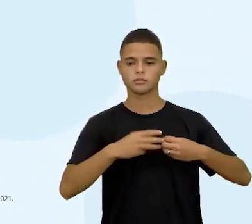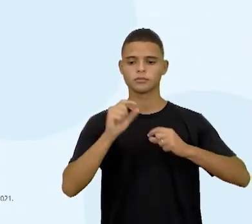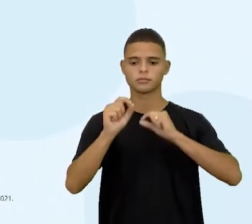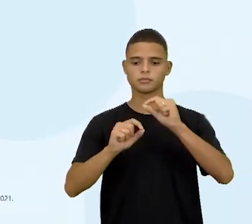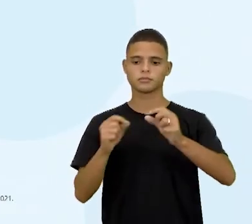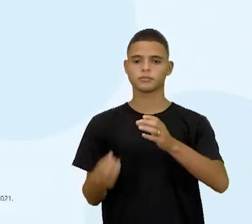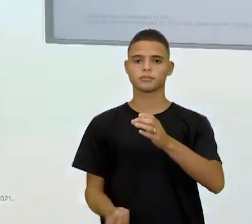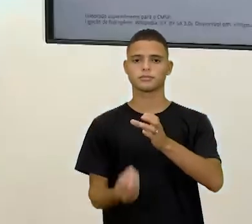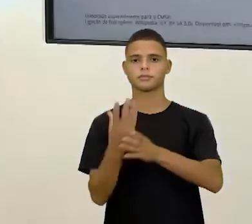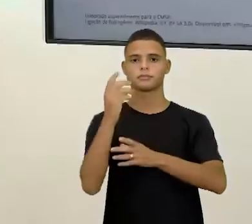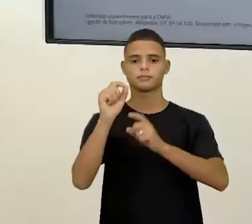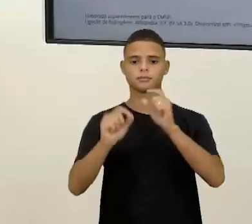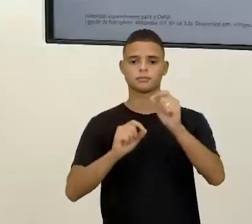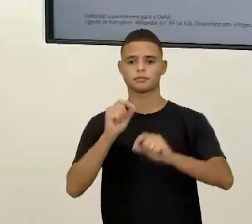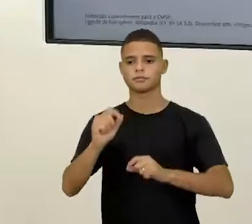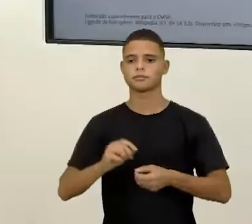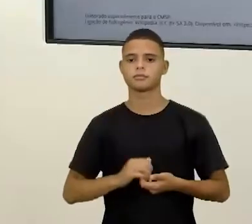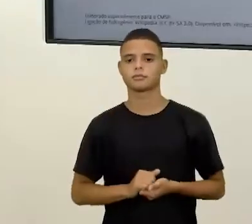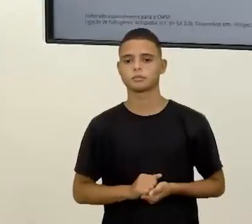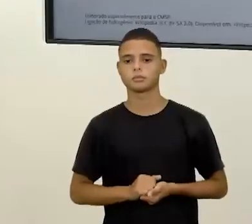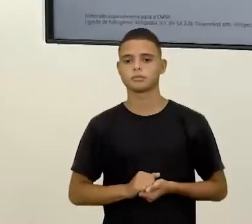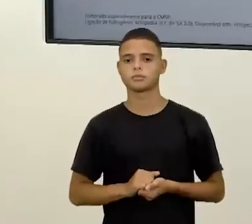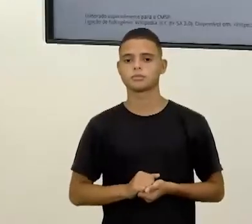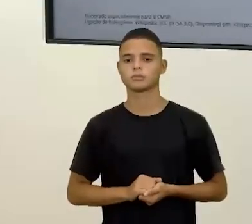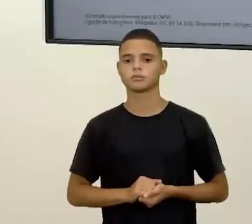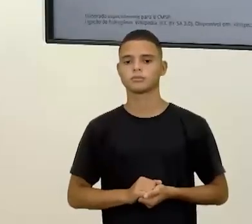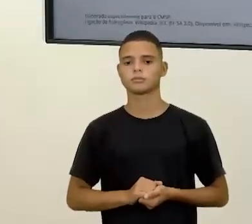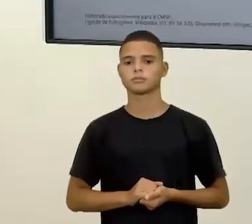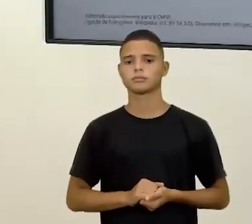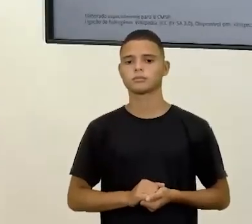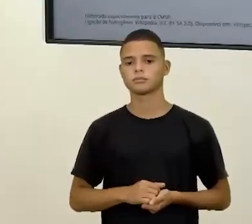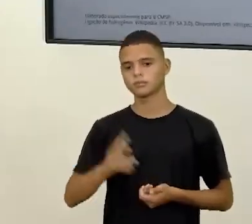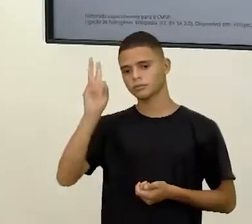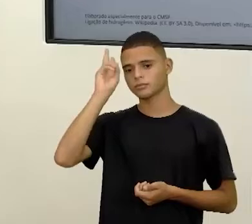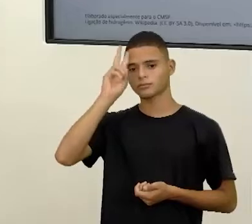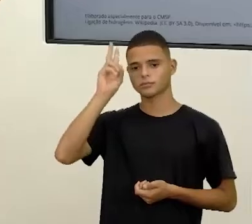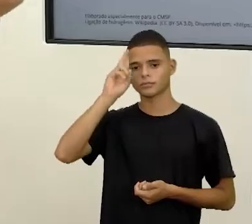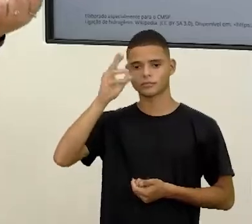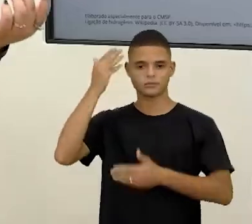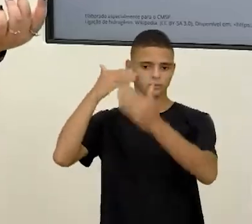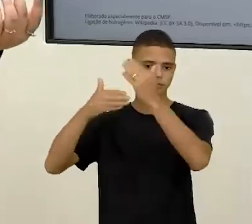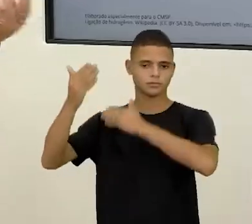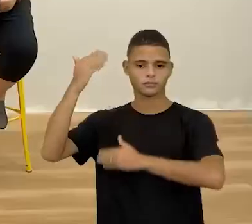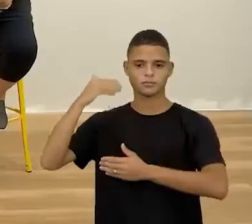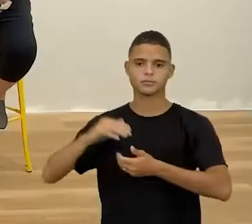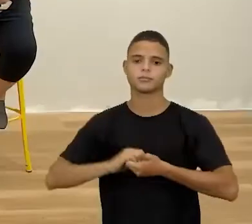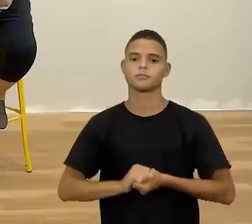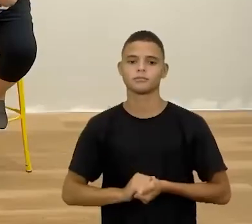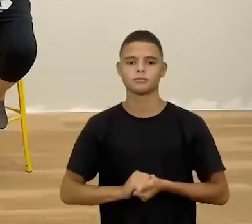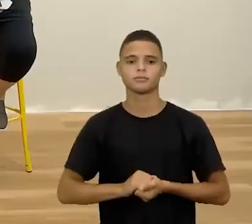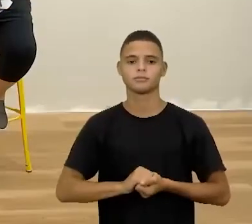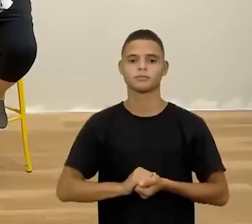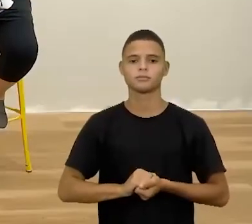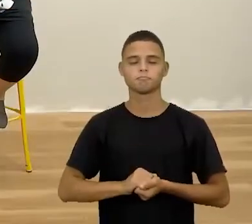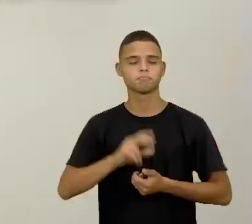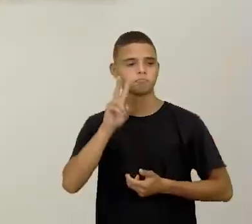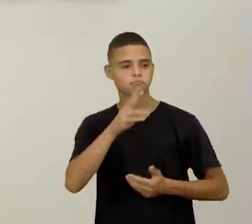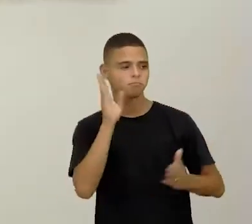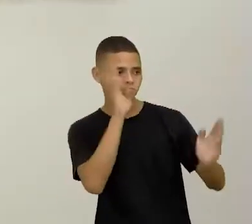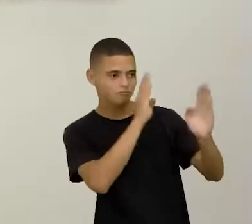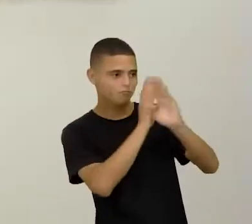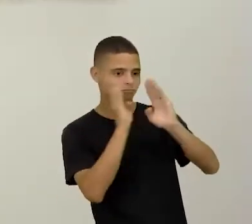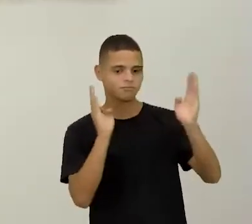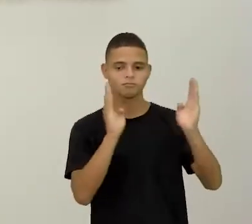é, Fabi? Não, desculpa, eu tava muito entretida na Libras, mas é um hidrocarboneto, não é? Não, eu não sei, eu tava